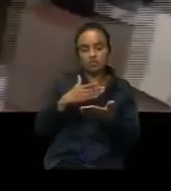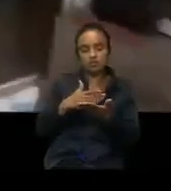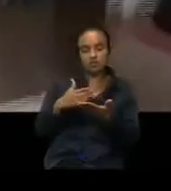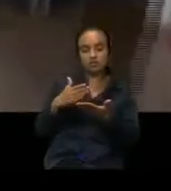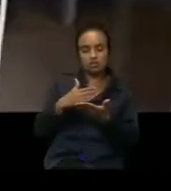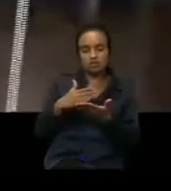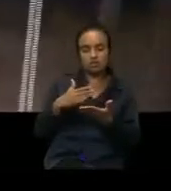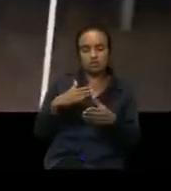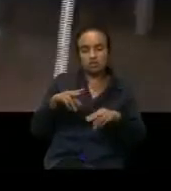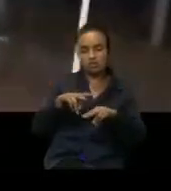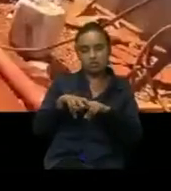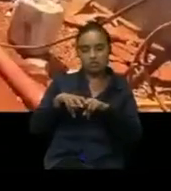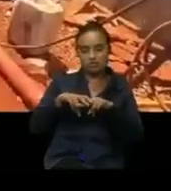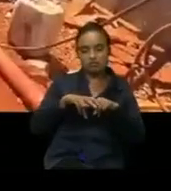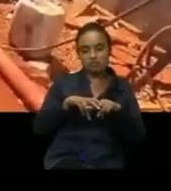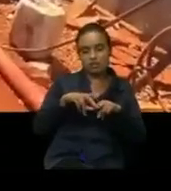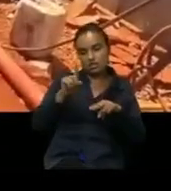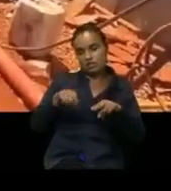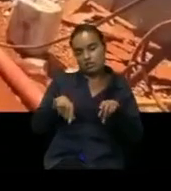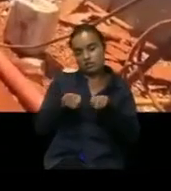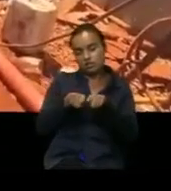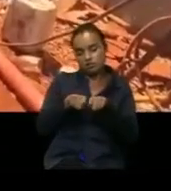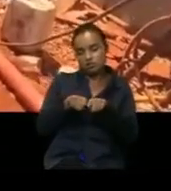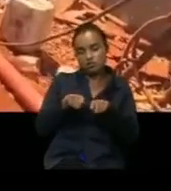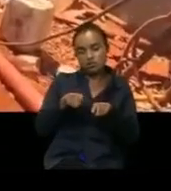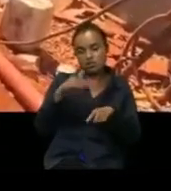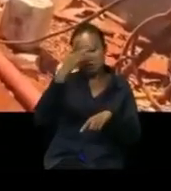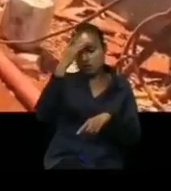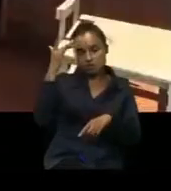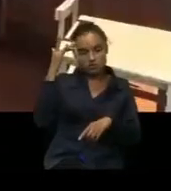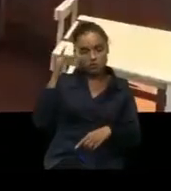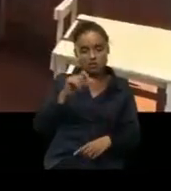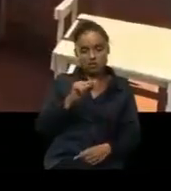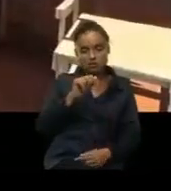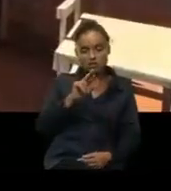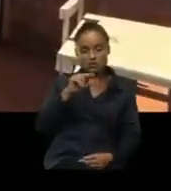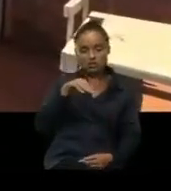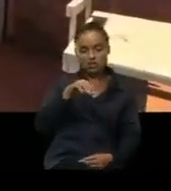pessoal, armários. Aí é a carpintaria,